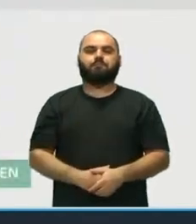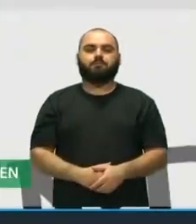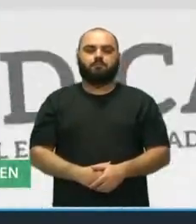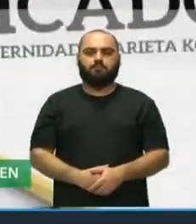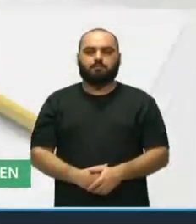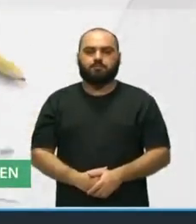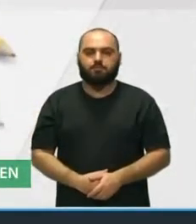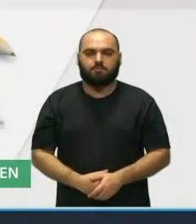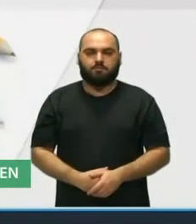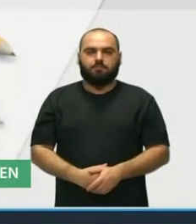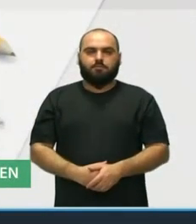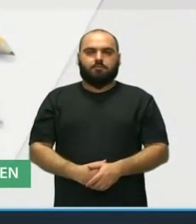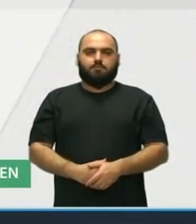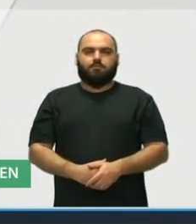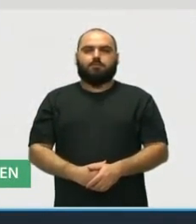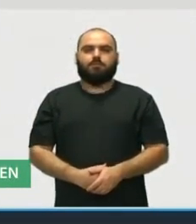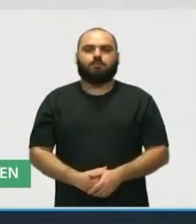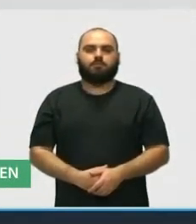Então,